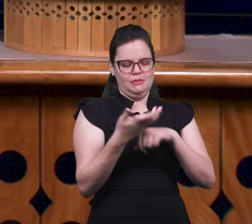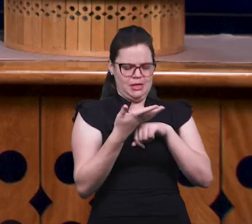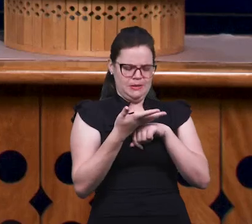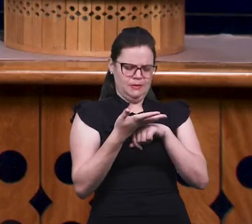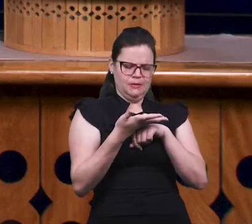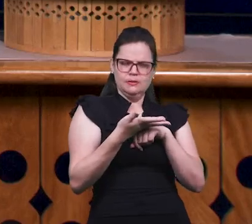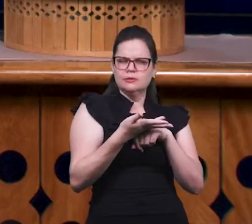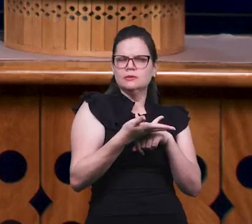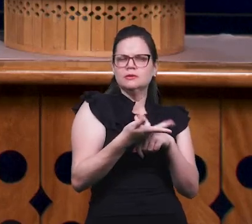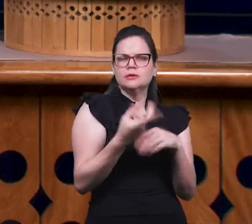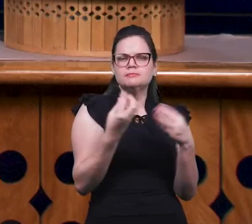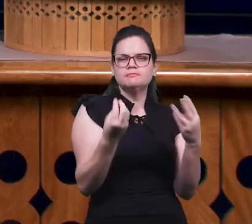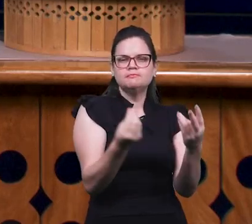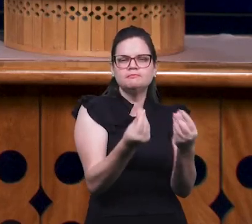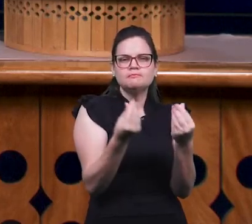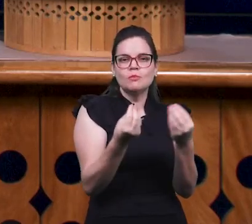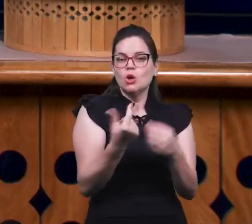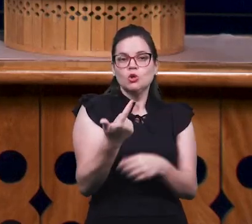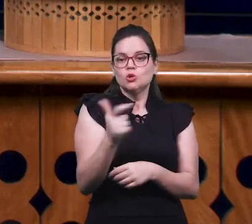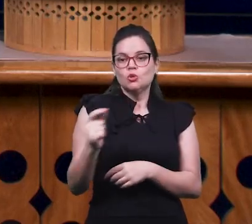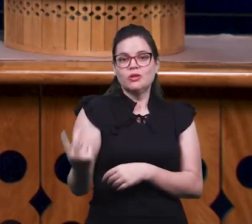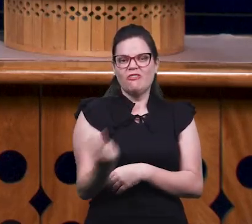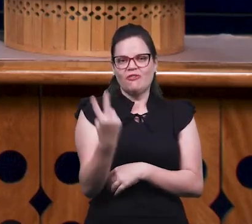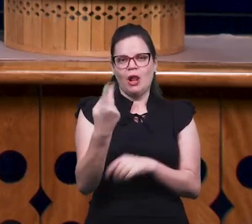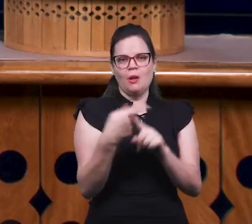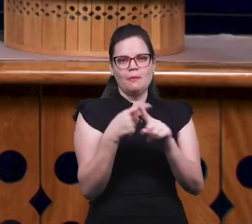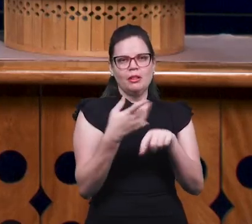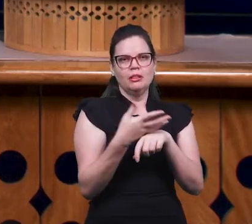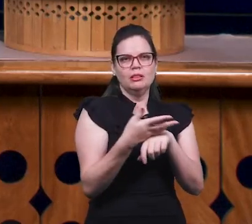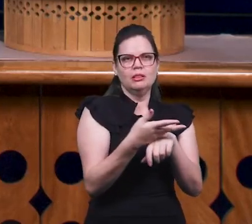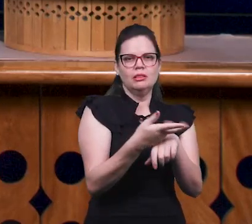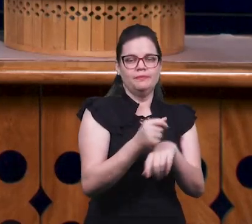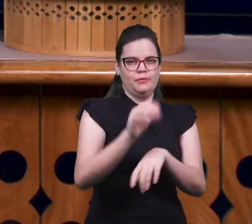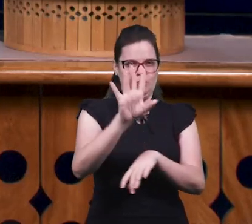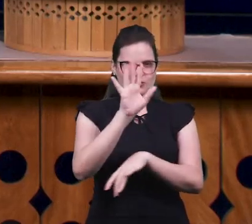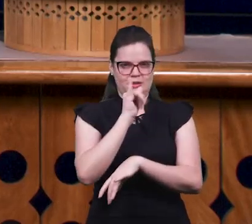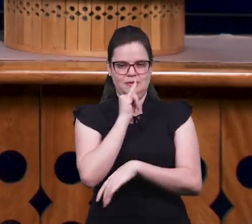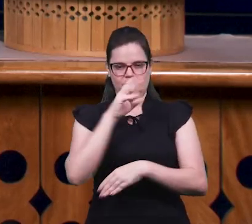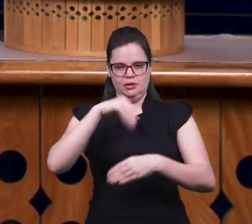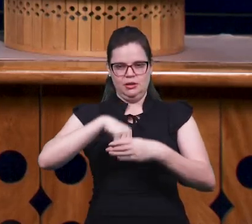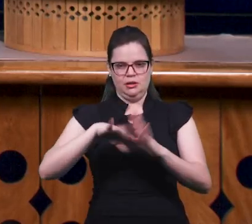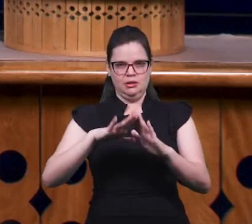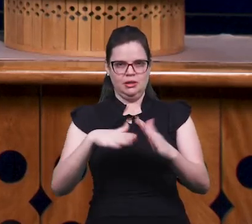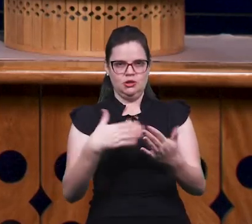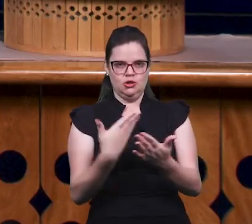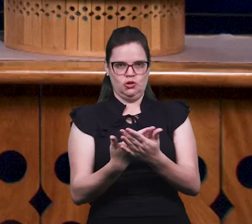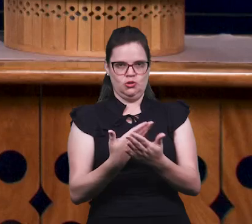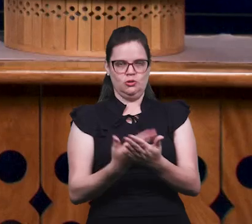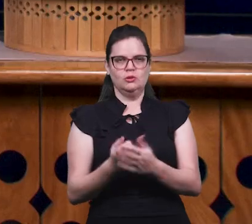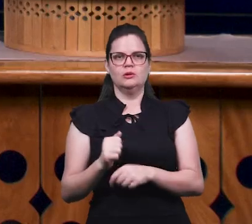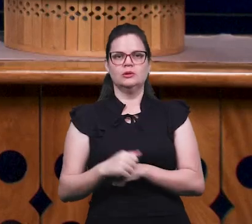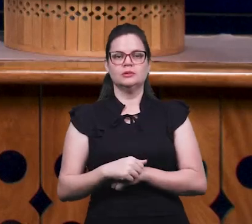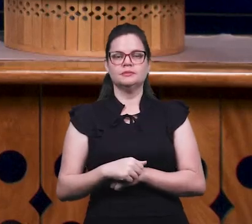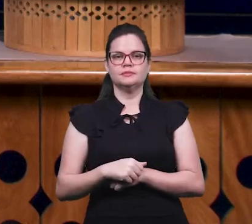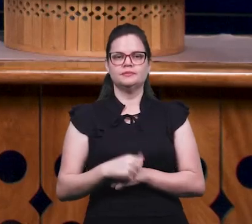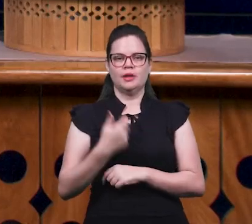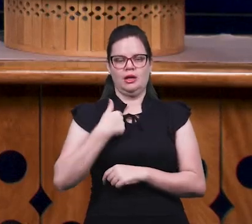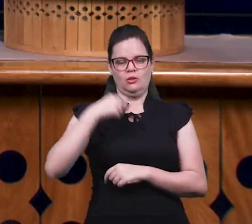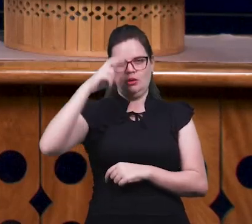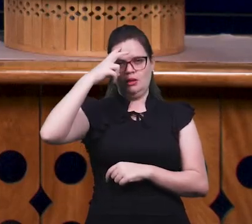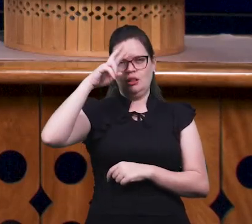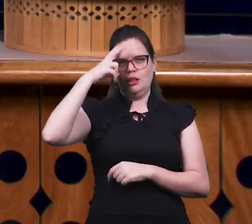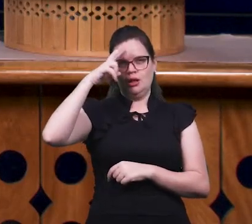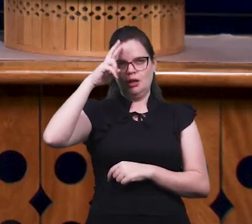vai encontrar na escola alguém falando assim, o divino, não sei o quê. Eu me lembro sempre de um caso em que